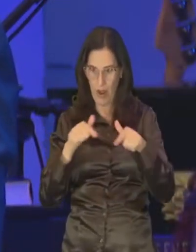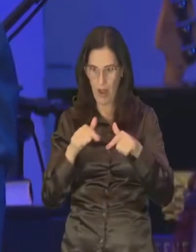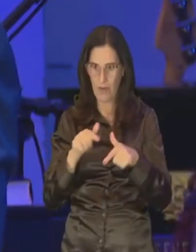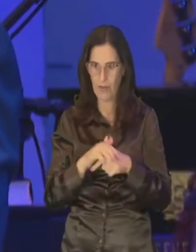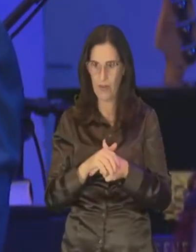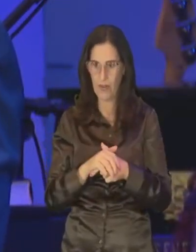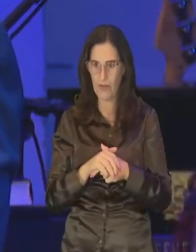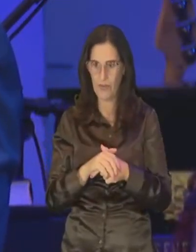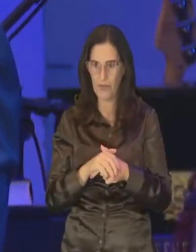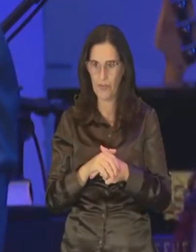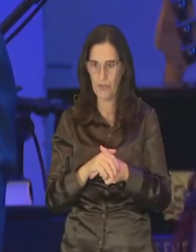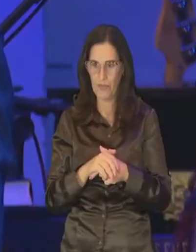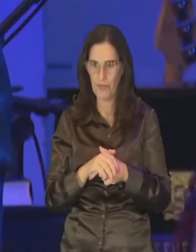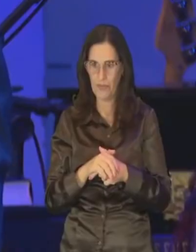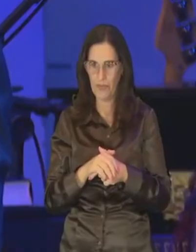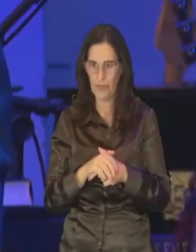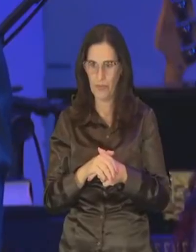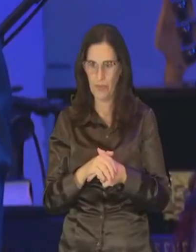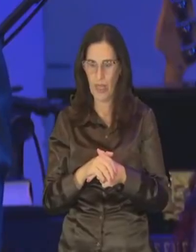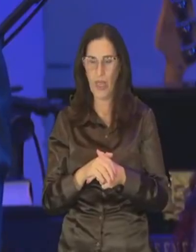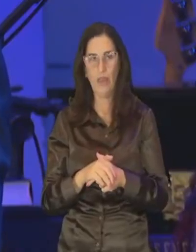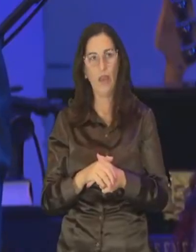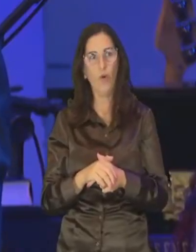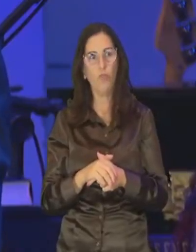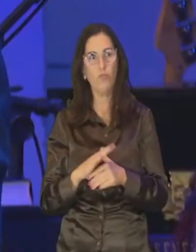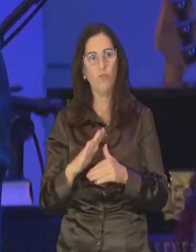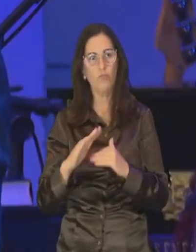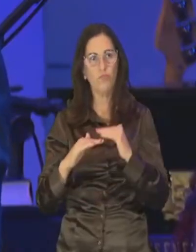a qual terminei como gerente executivo,